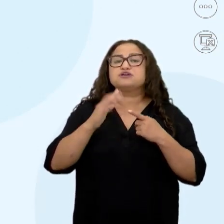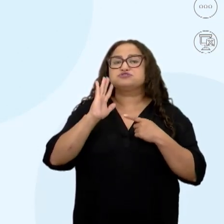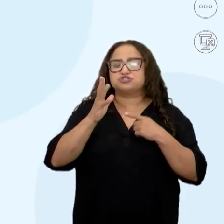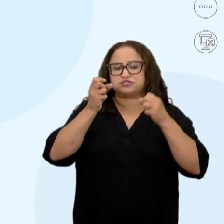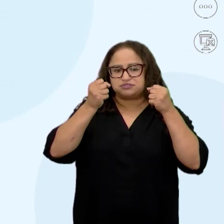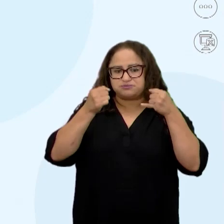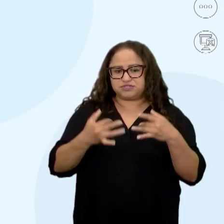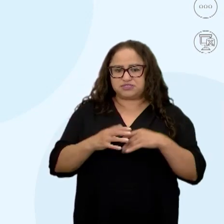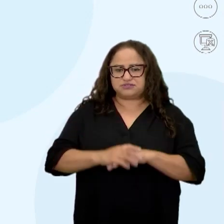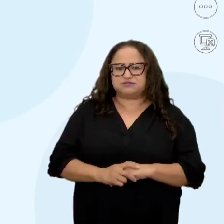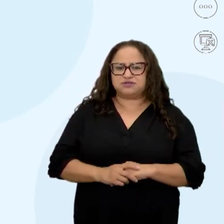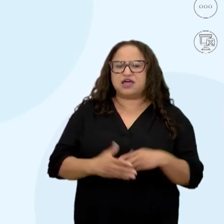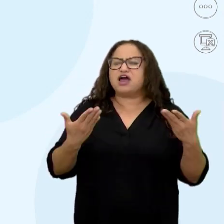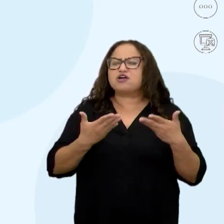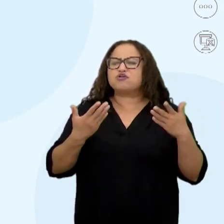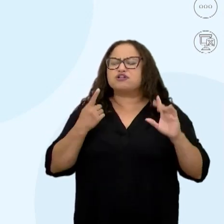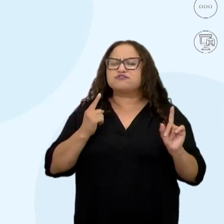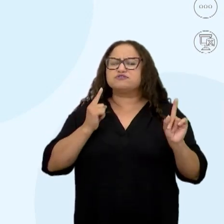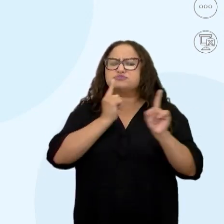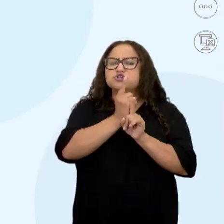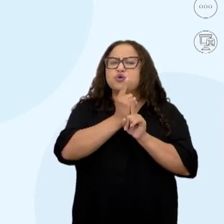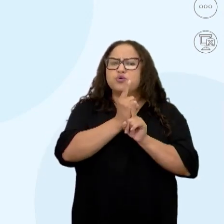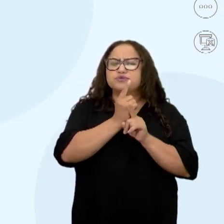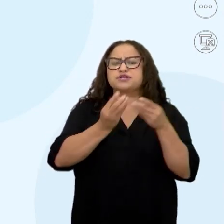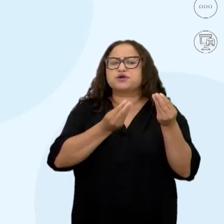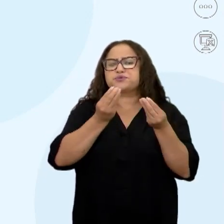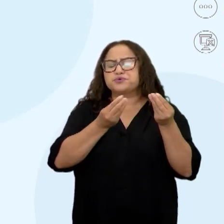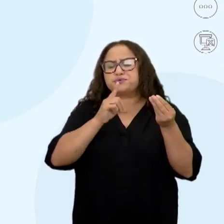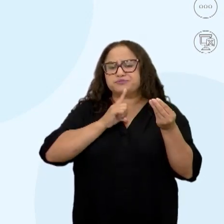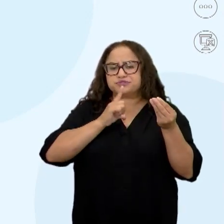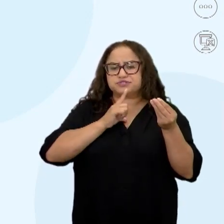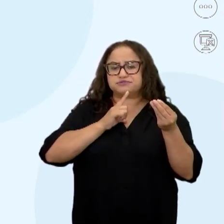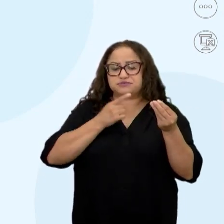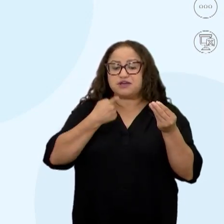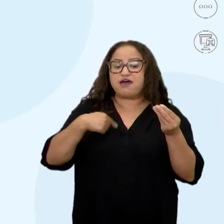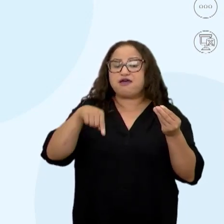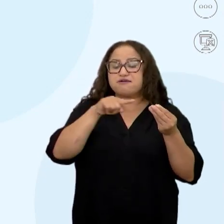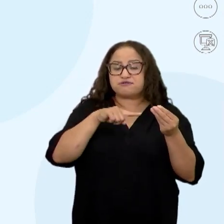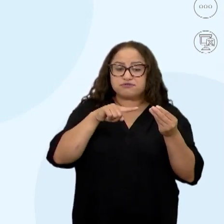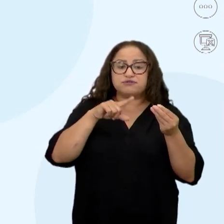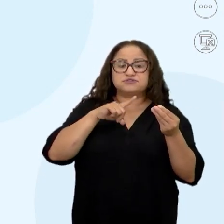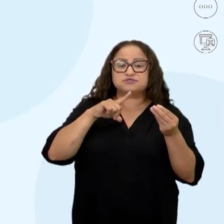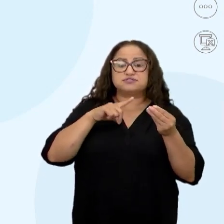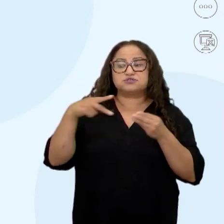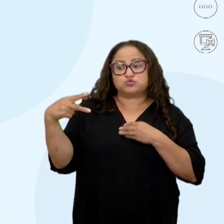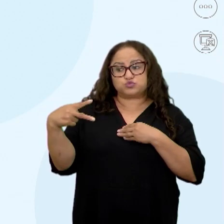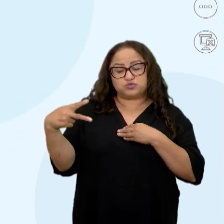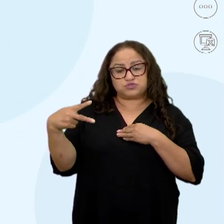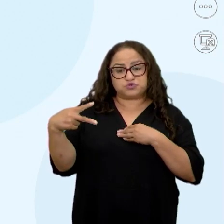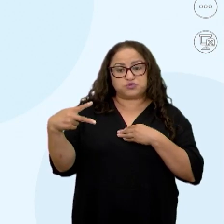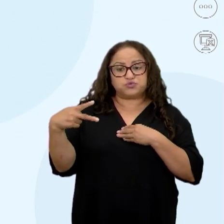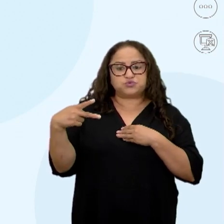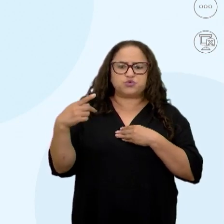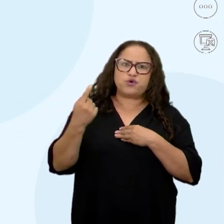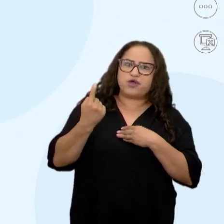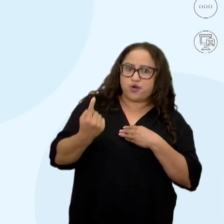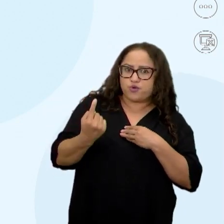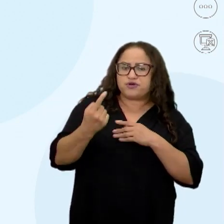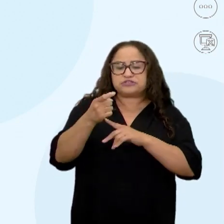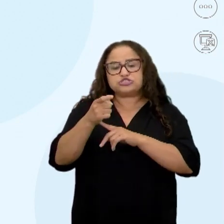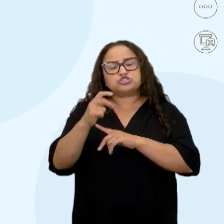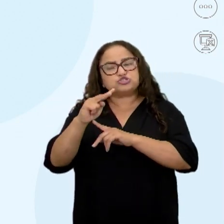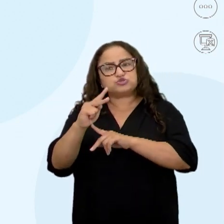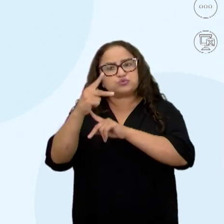eu já expliquei Então vamos identificar esses coeficientes Então a nossa função é do tipo de segundo grau é alguma coisa